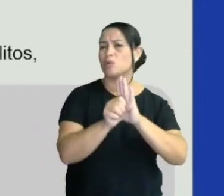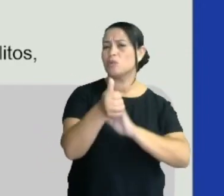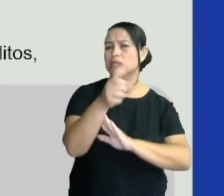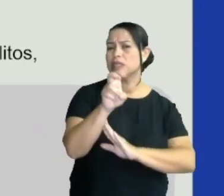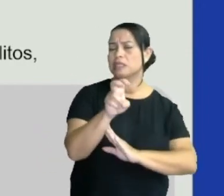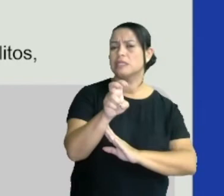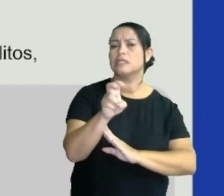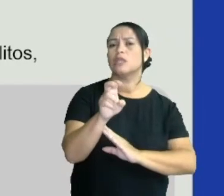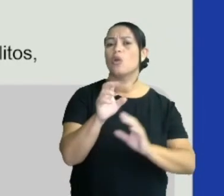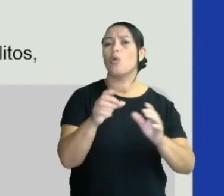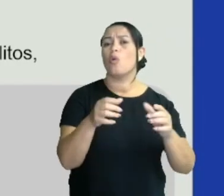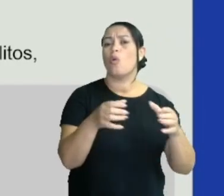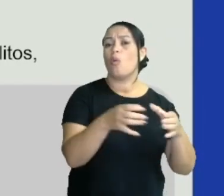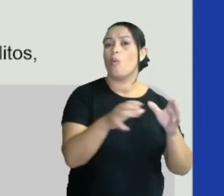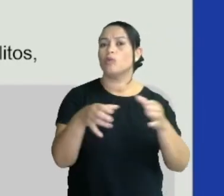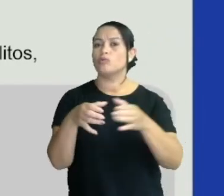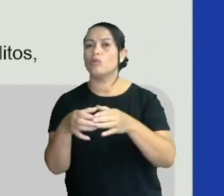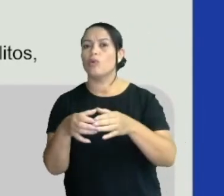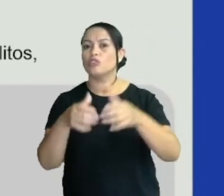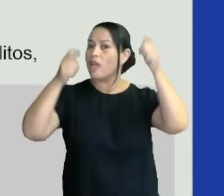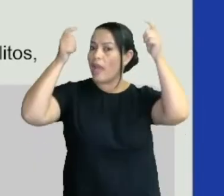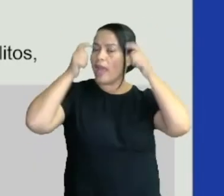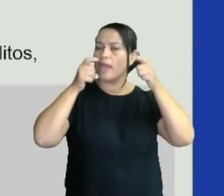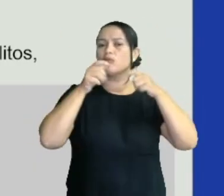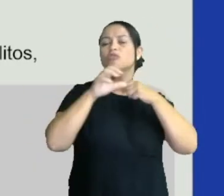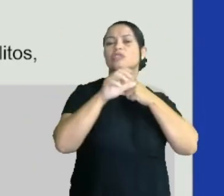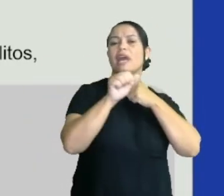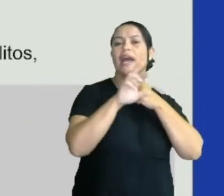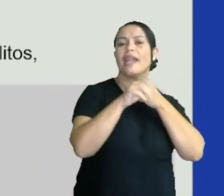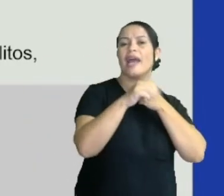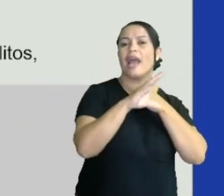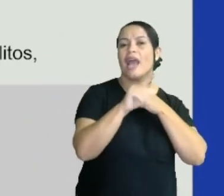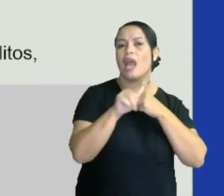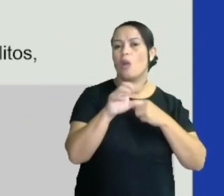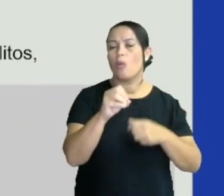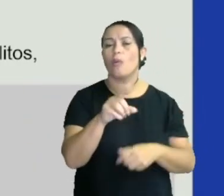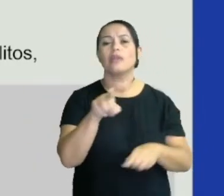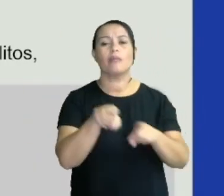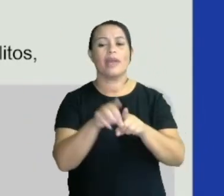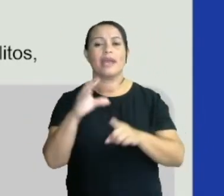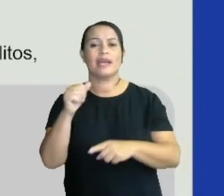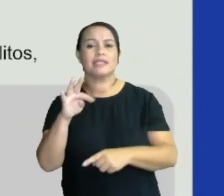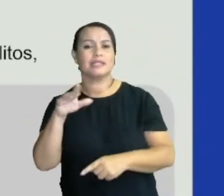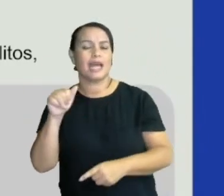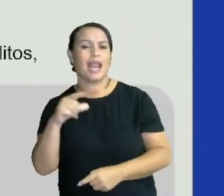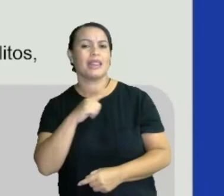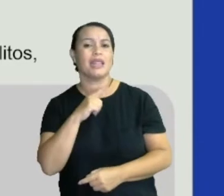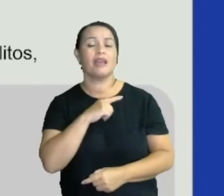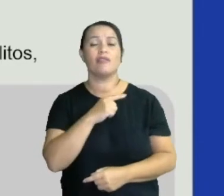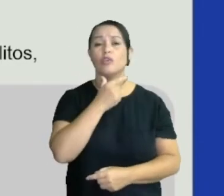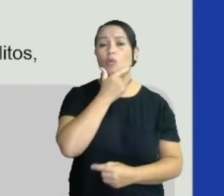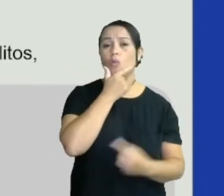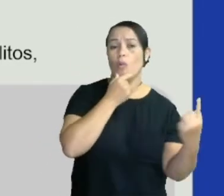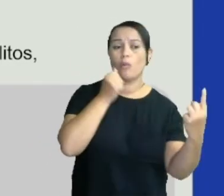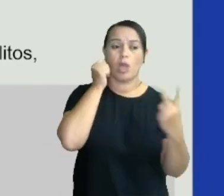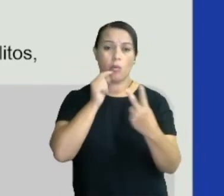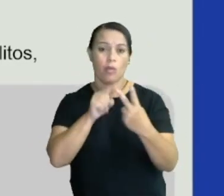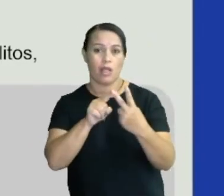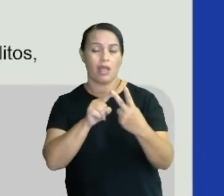de Aragão e Castela, sob a liderança dos reis Fernando e Isabel, eles se